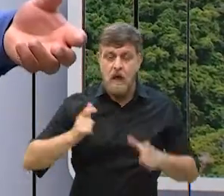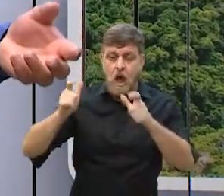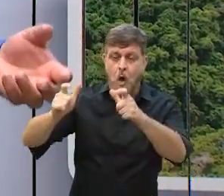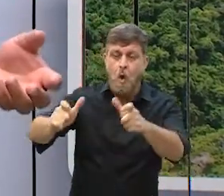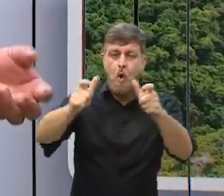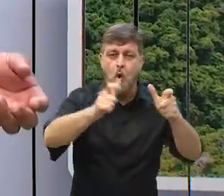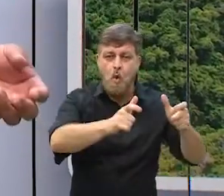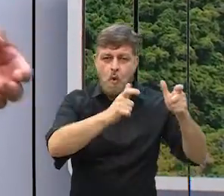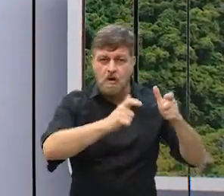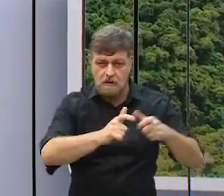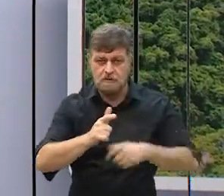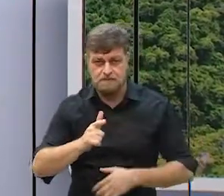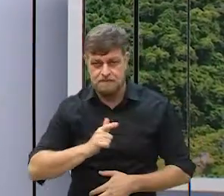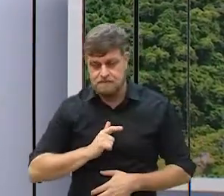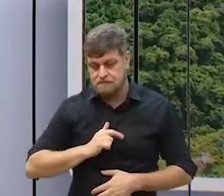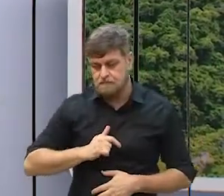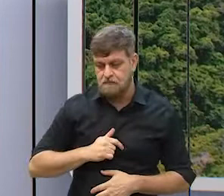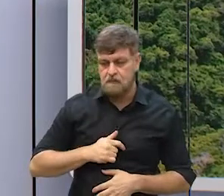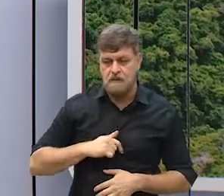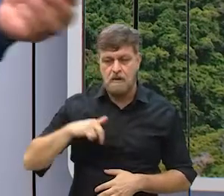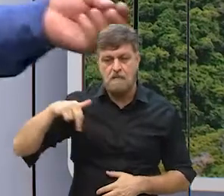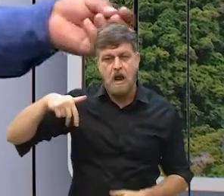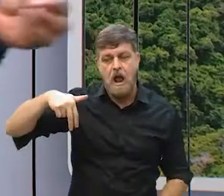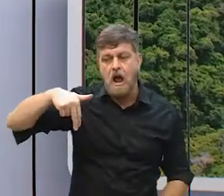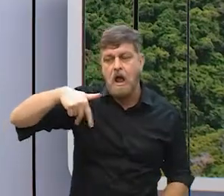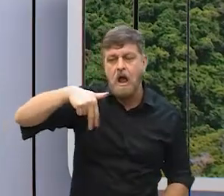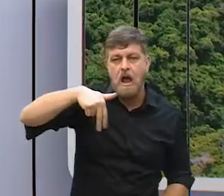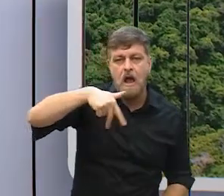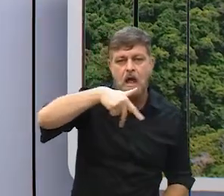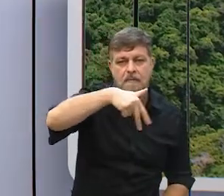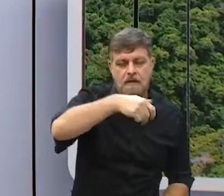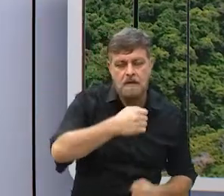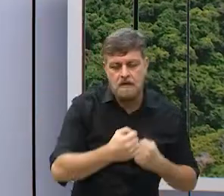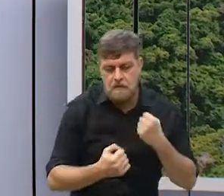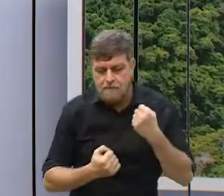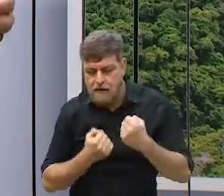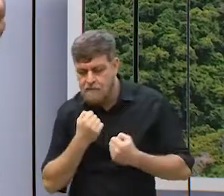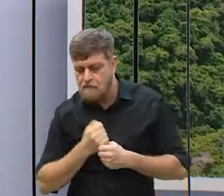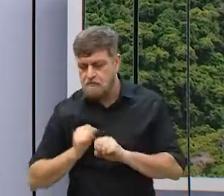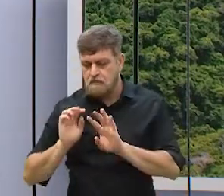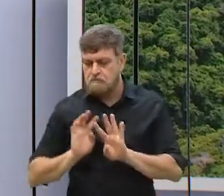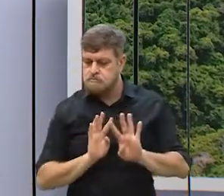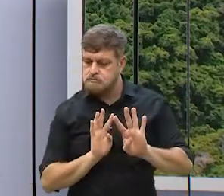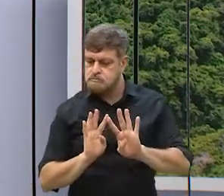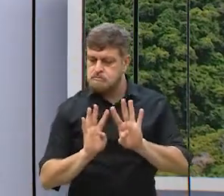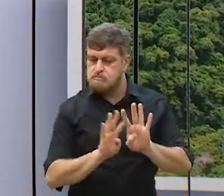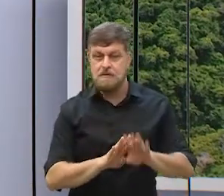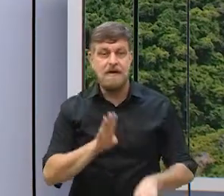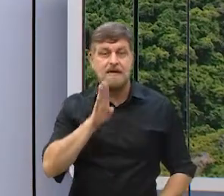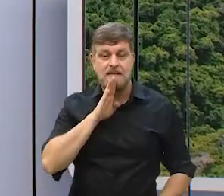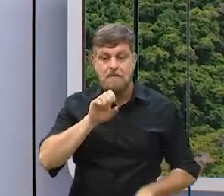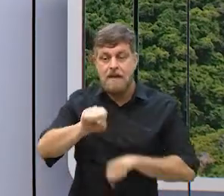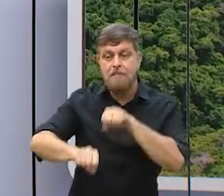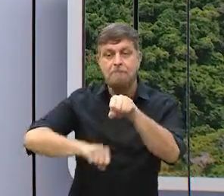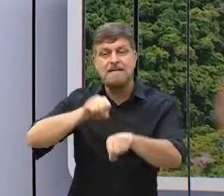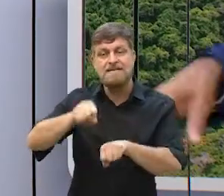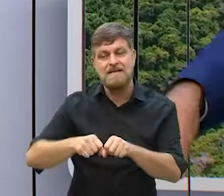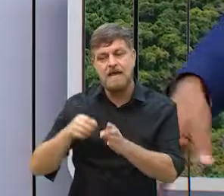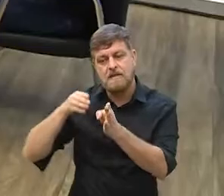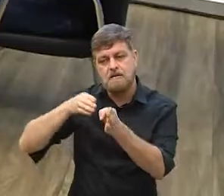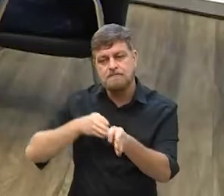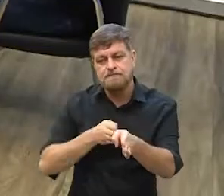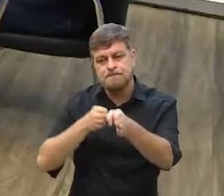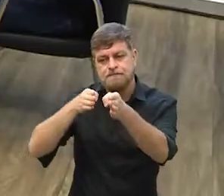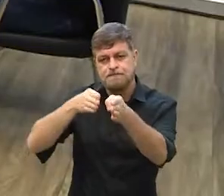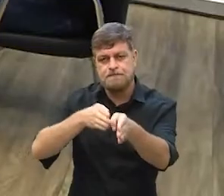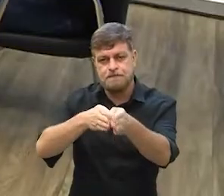se andar, né, fazer uma caminhada, uma bicicleta, andar de bicicleta. Né?